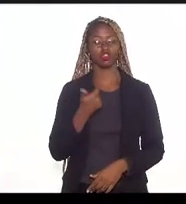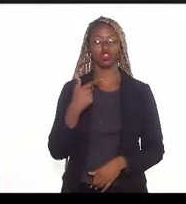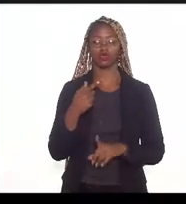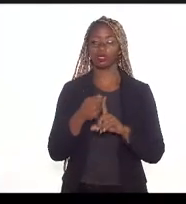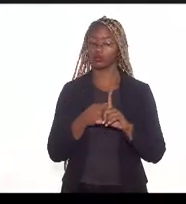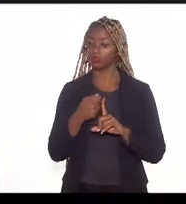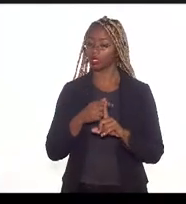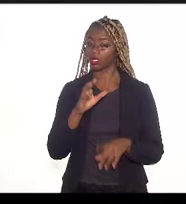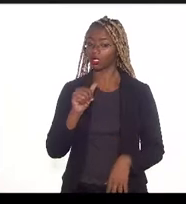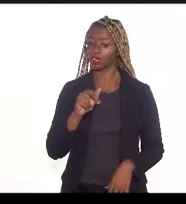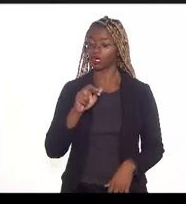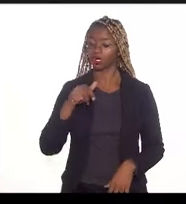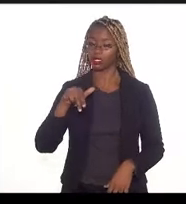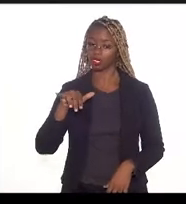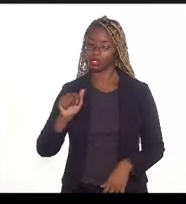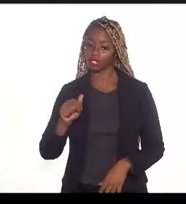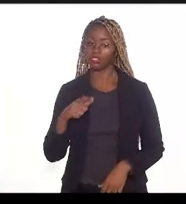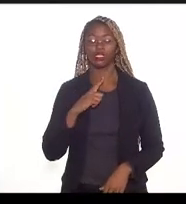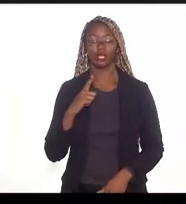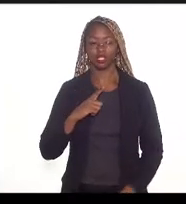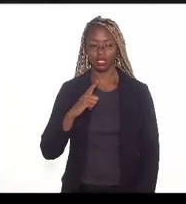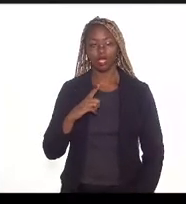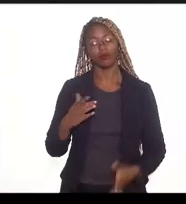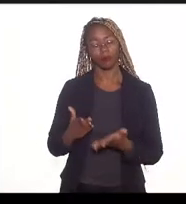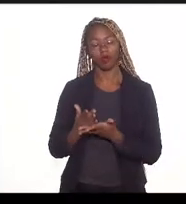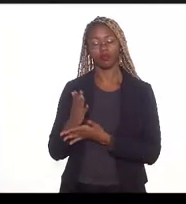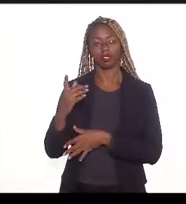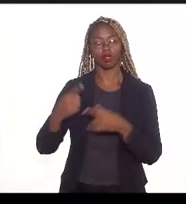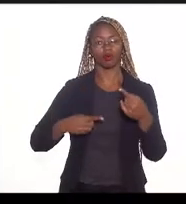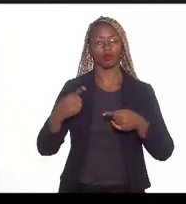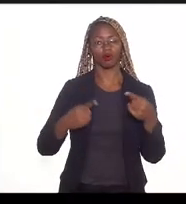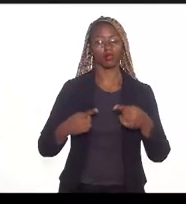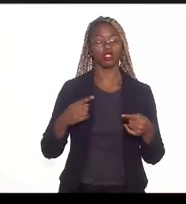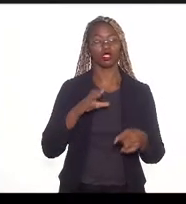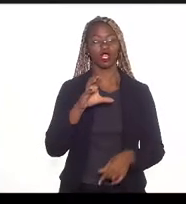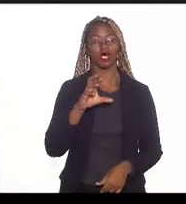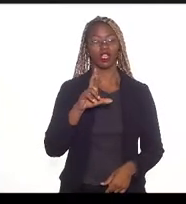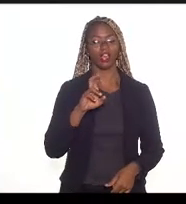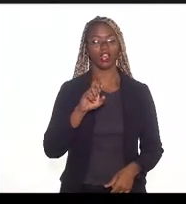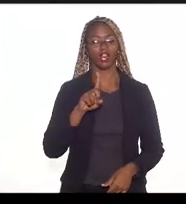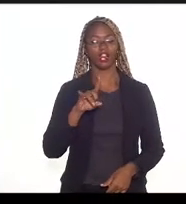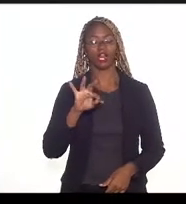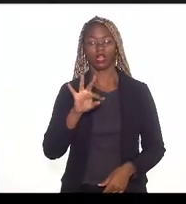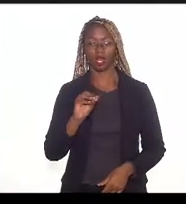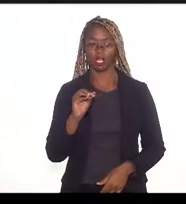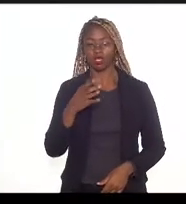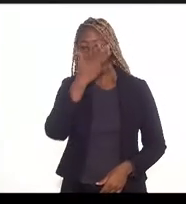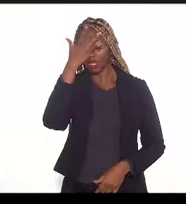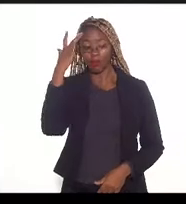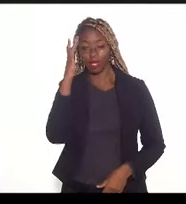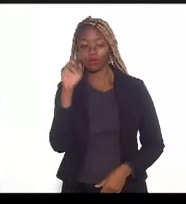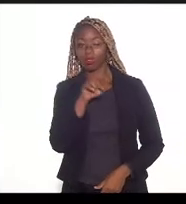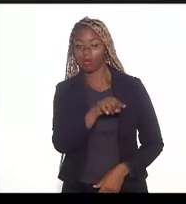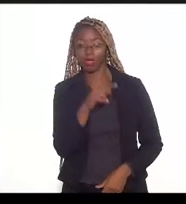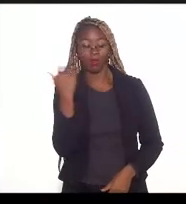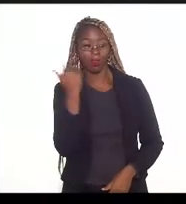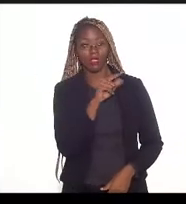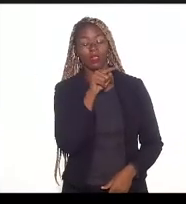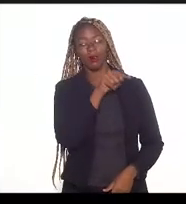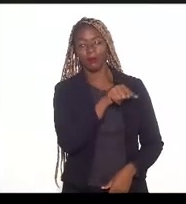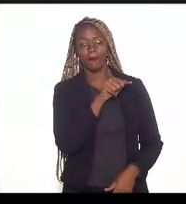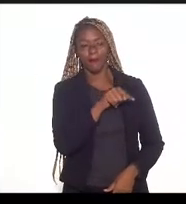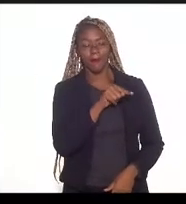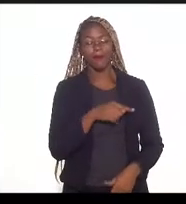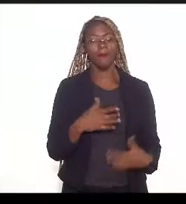agora, recentemente, a aprovação da política de crédito, e quem é atendido pelo Supera? São as micro e pequenas empresas,